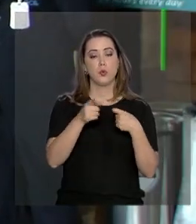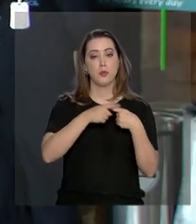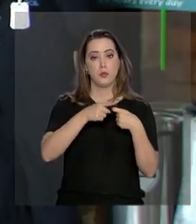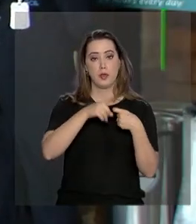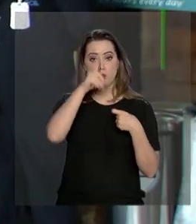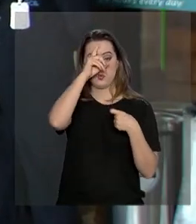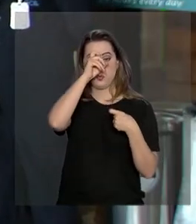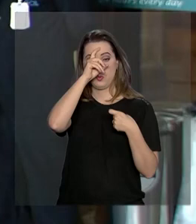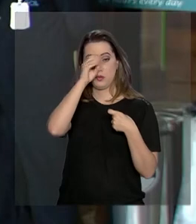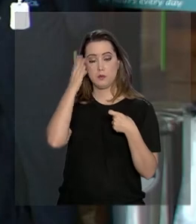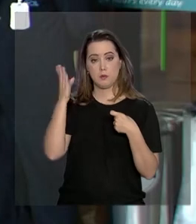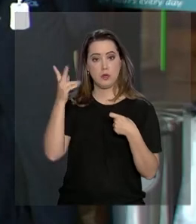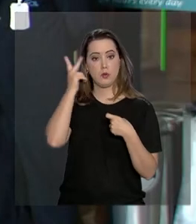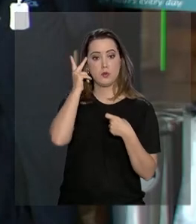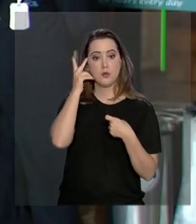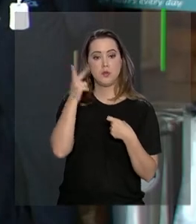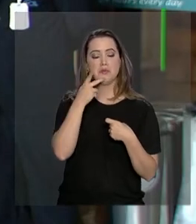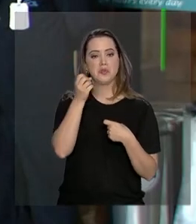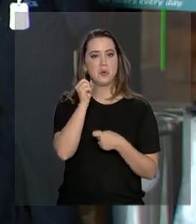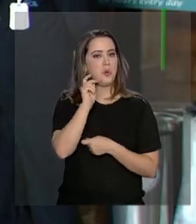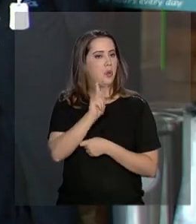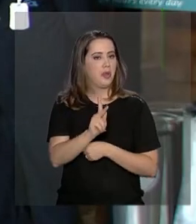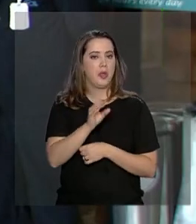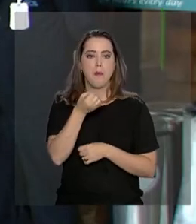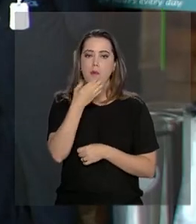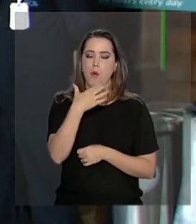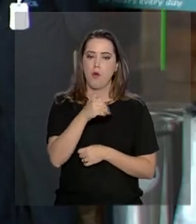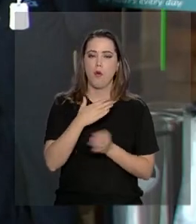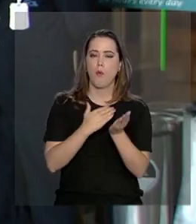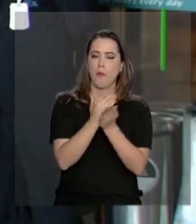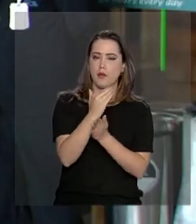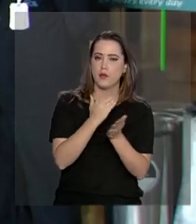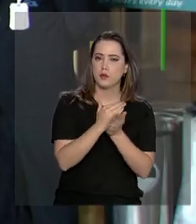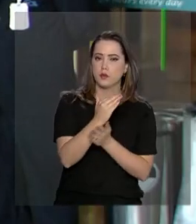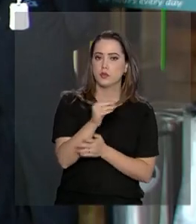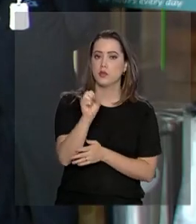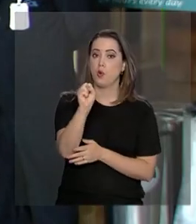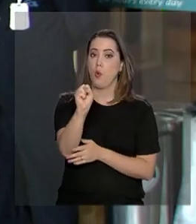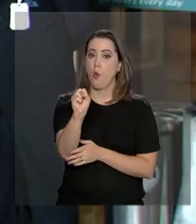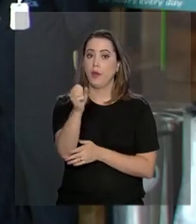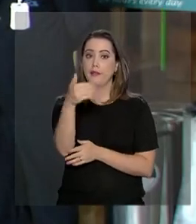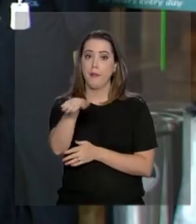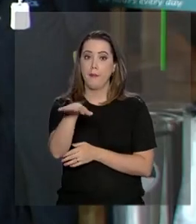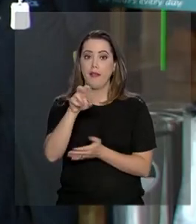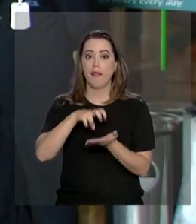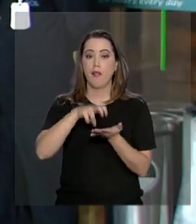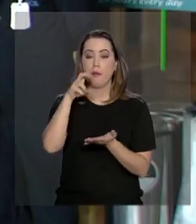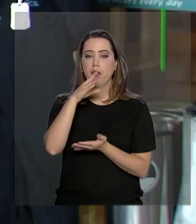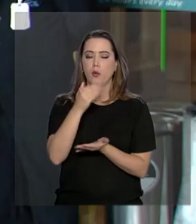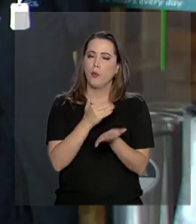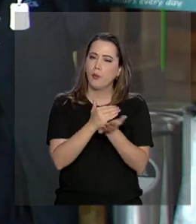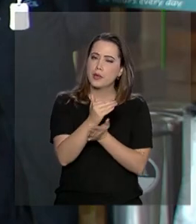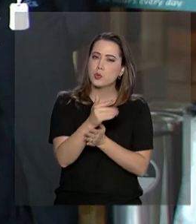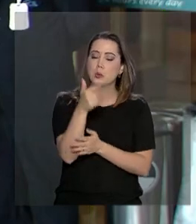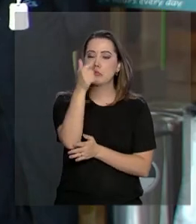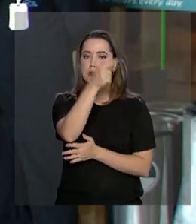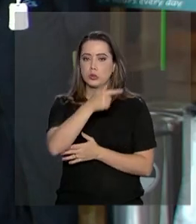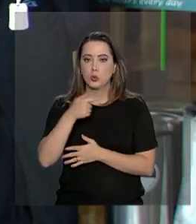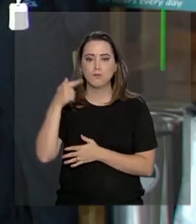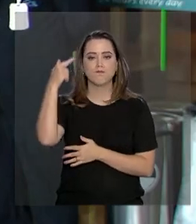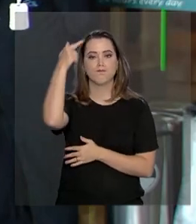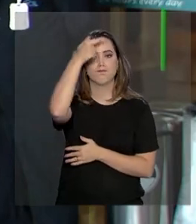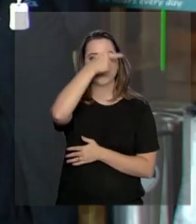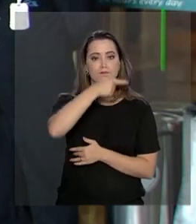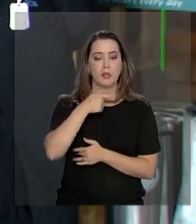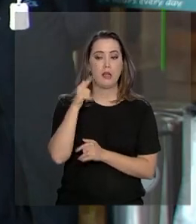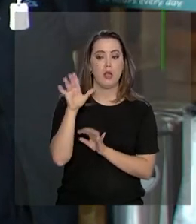Albert Einstein, em São Paulo. A operação começou por volta de 8h30 da manhã e durou cerca de 7 horas. Foi feita